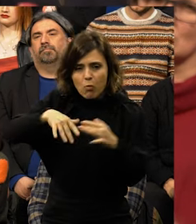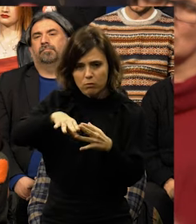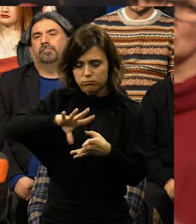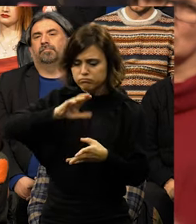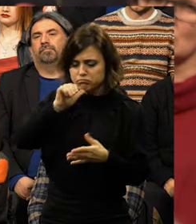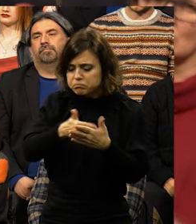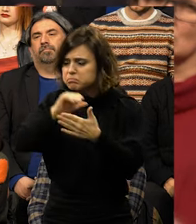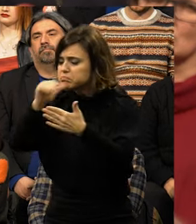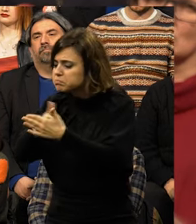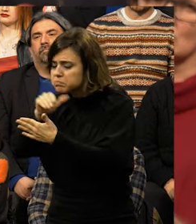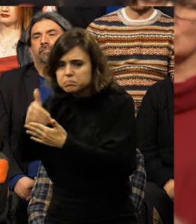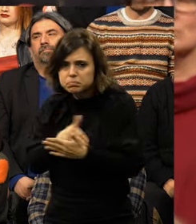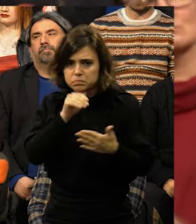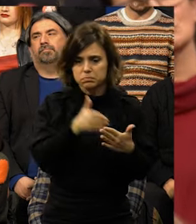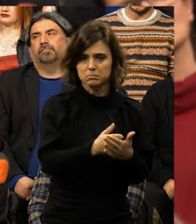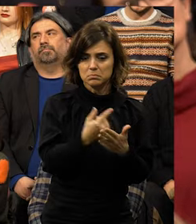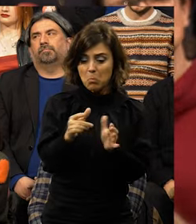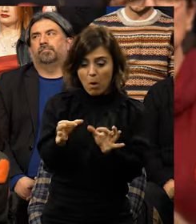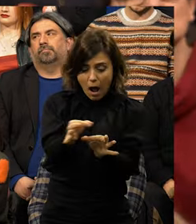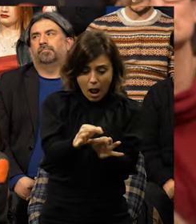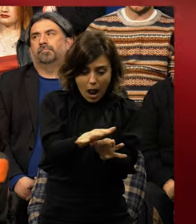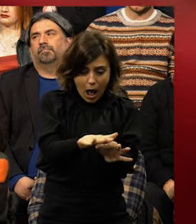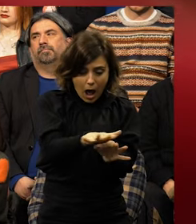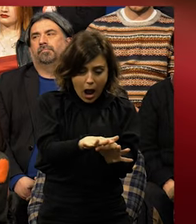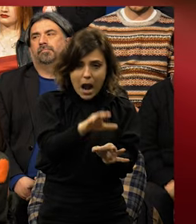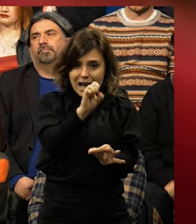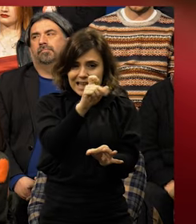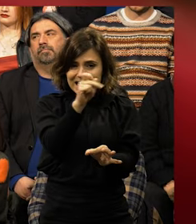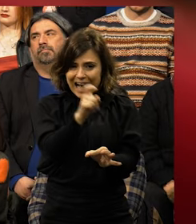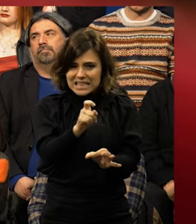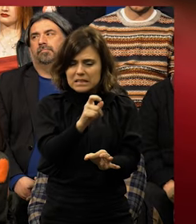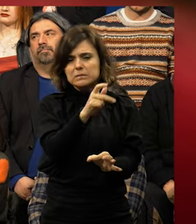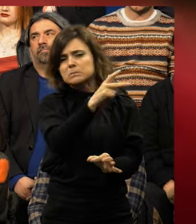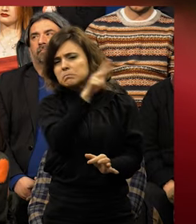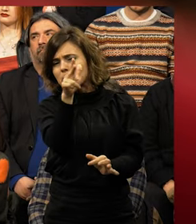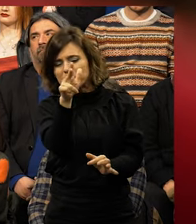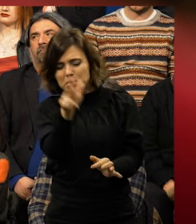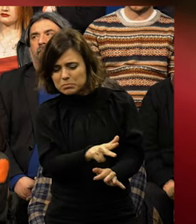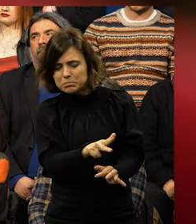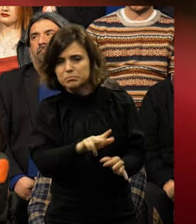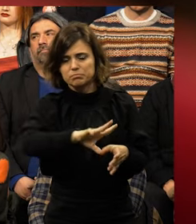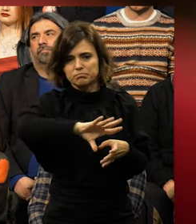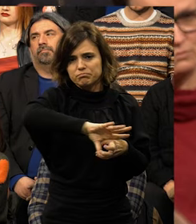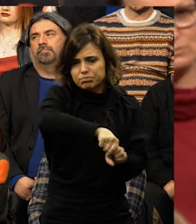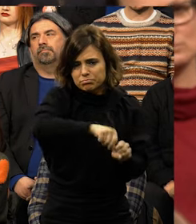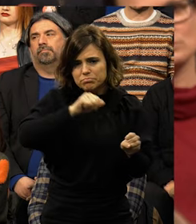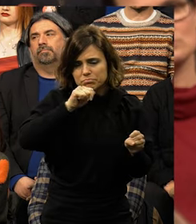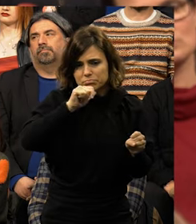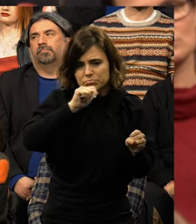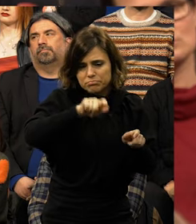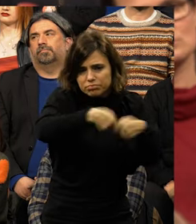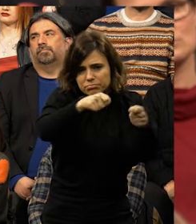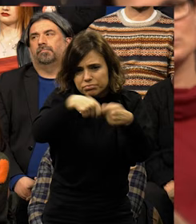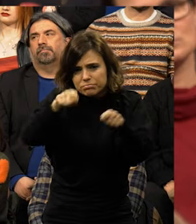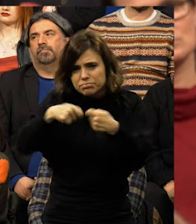de Gaza já foi totalmente destruída sobram apenas os destroços e as vidas que ainda estão perdidas